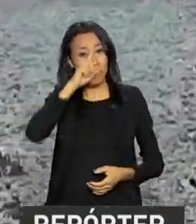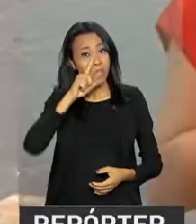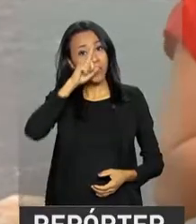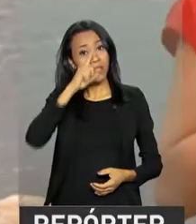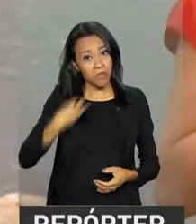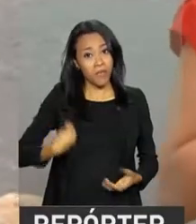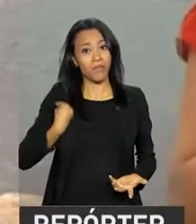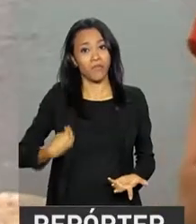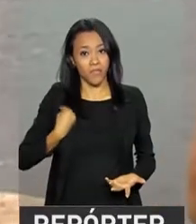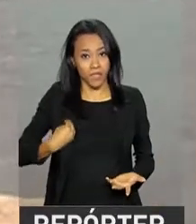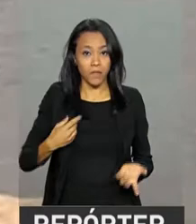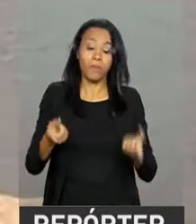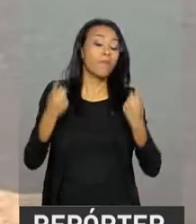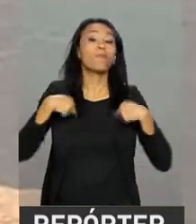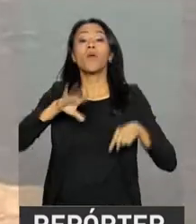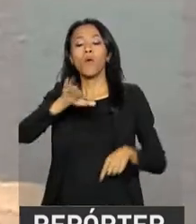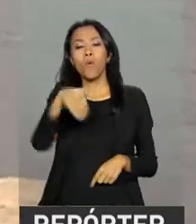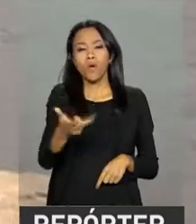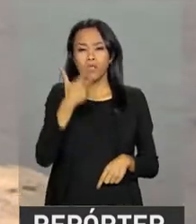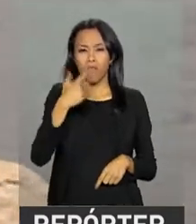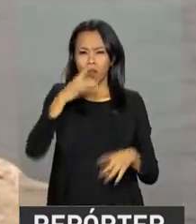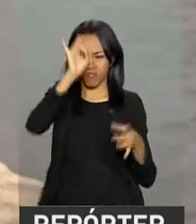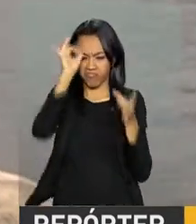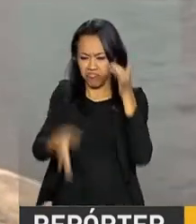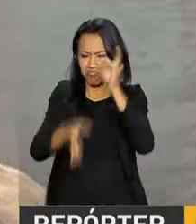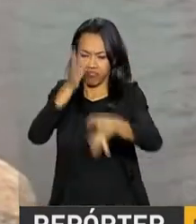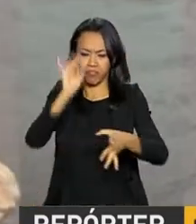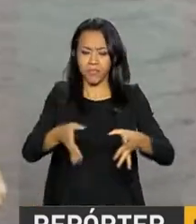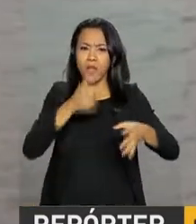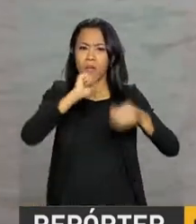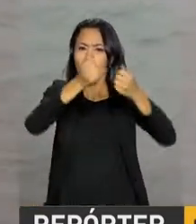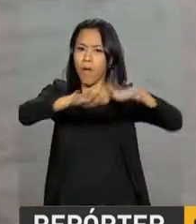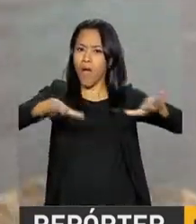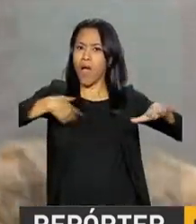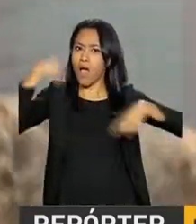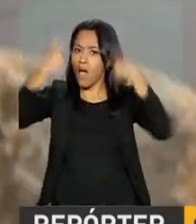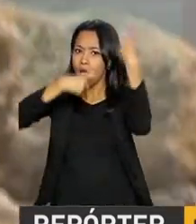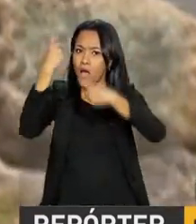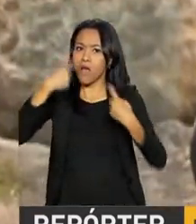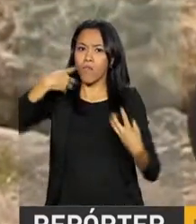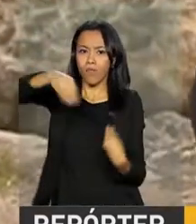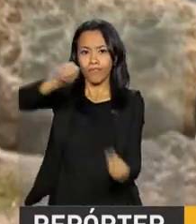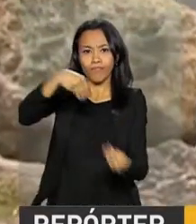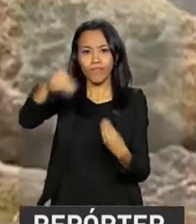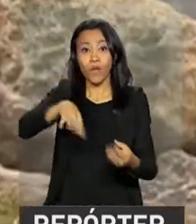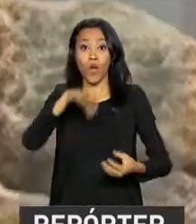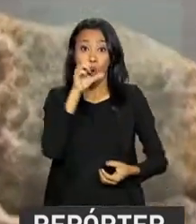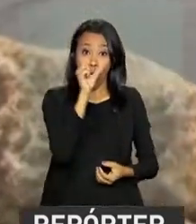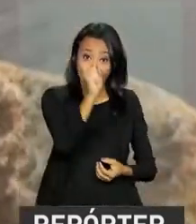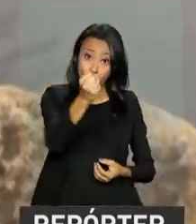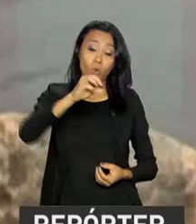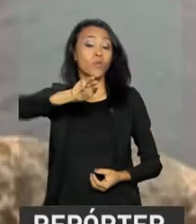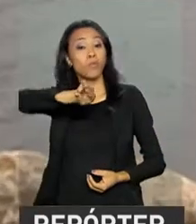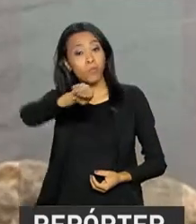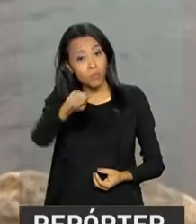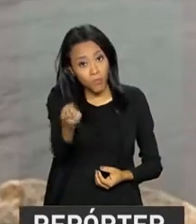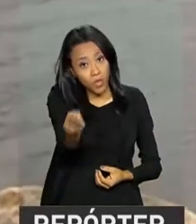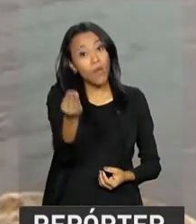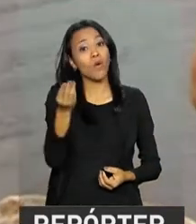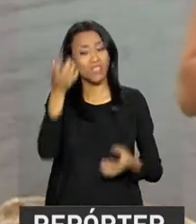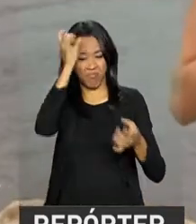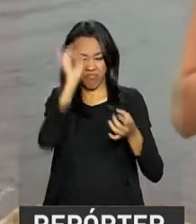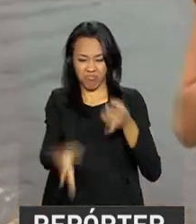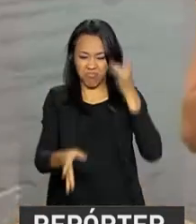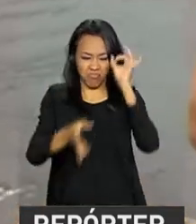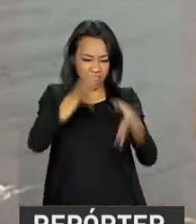quando o assunto é lixo marinho o que mais preocupa é o plástico são 8 milhões de toneladas despejados nos oceanos